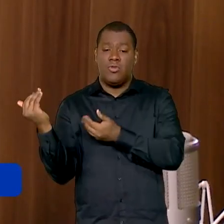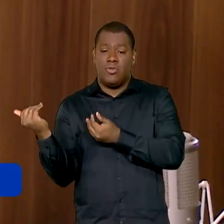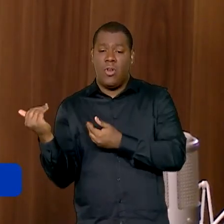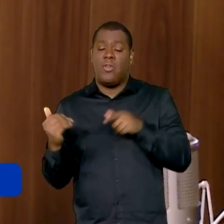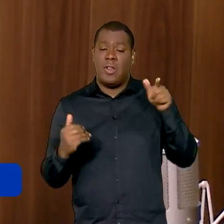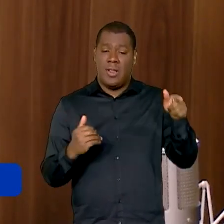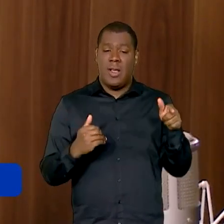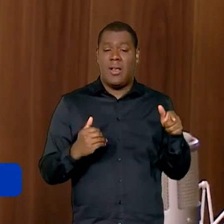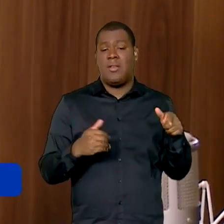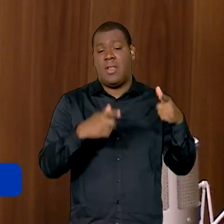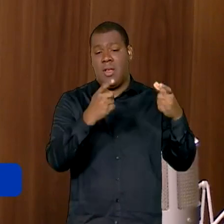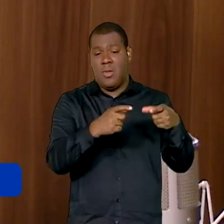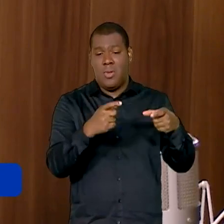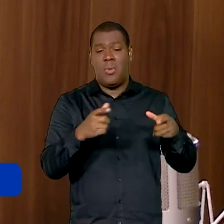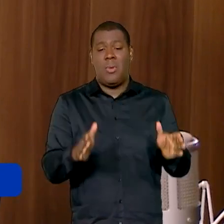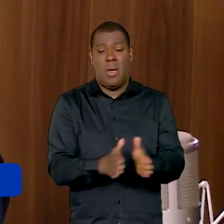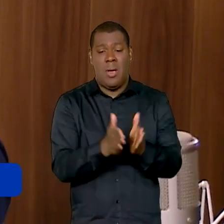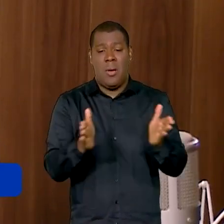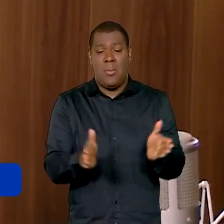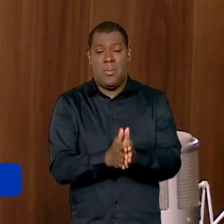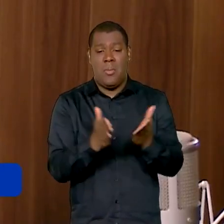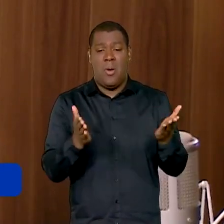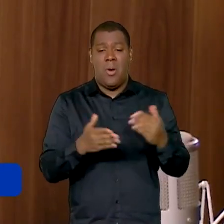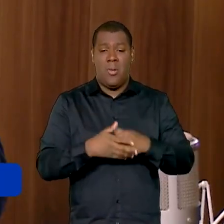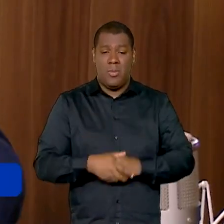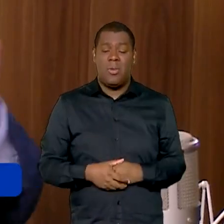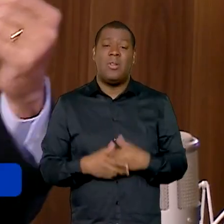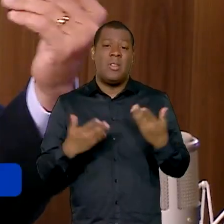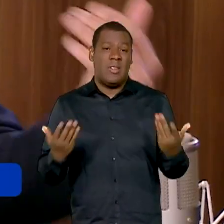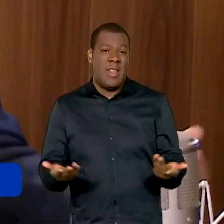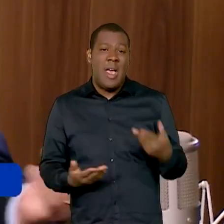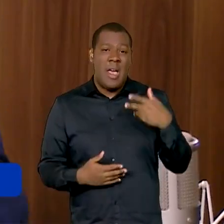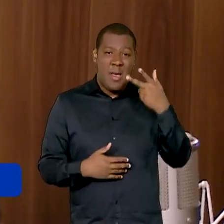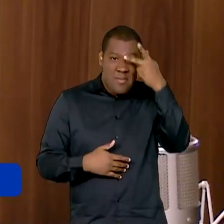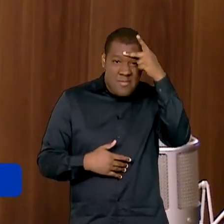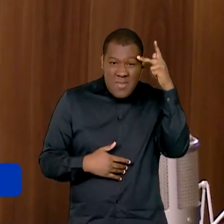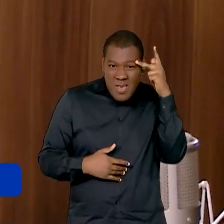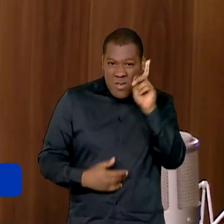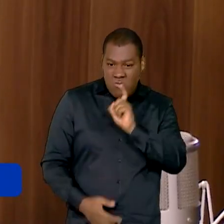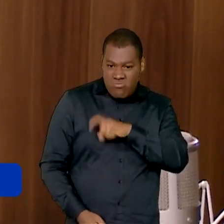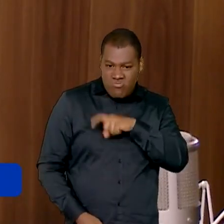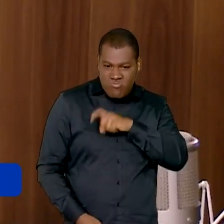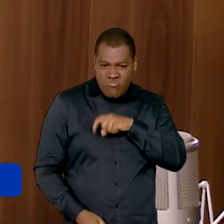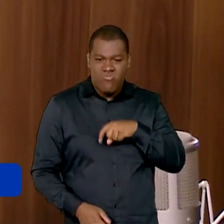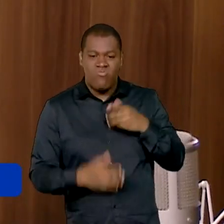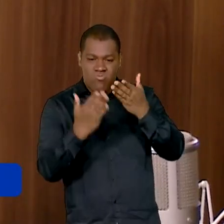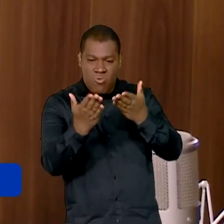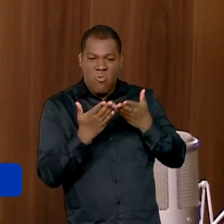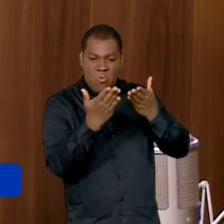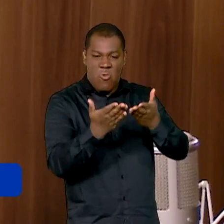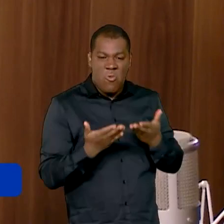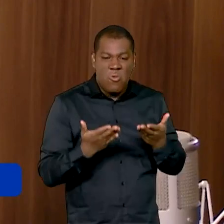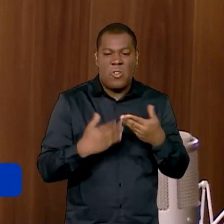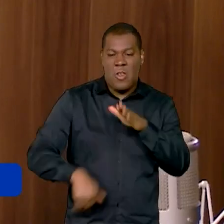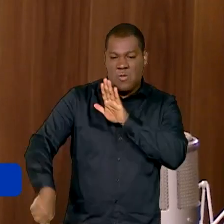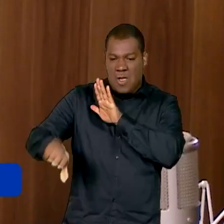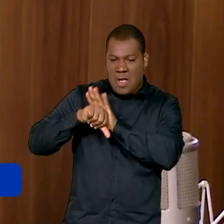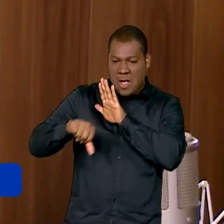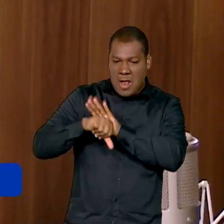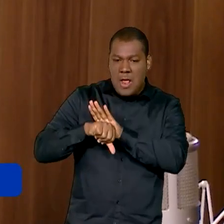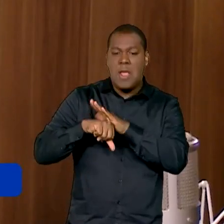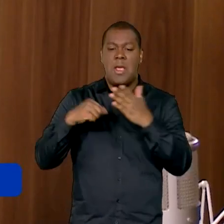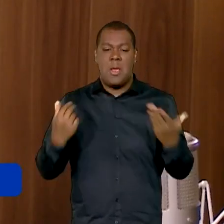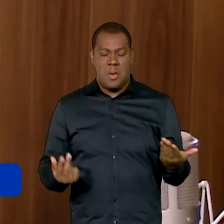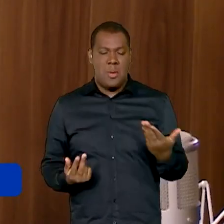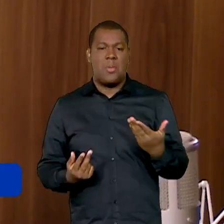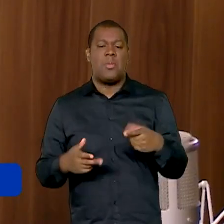vulneráveis, eles acabam ficando expostos àquele convite errado, aquele chamamento, às vezes, errado para seguir o caminho que o pai e que a mãe